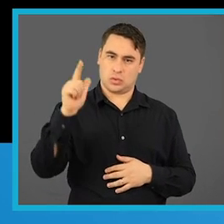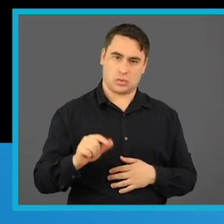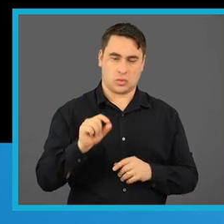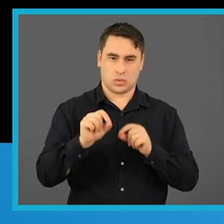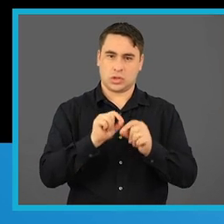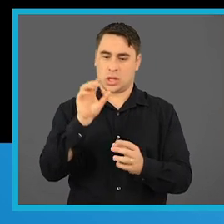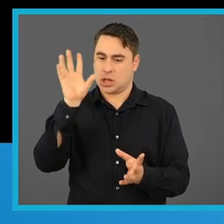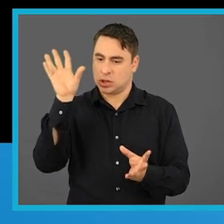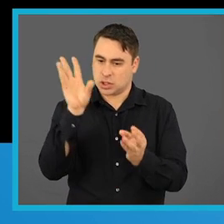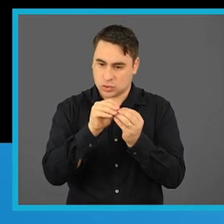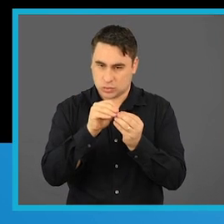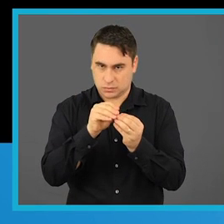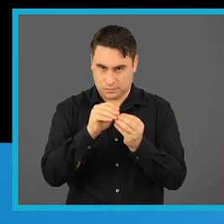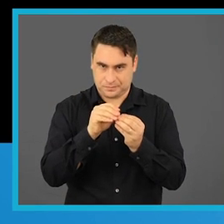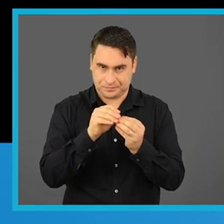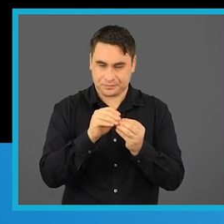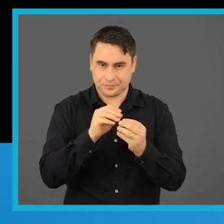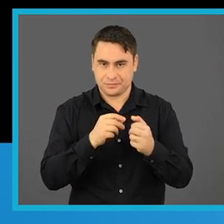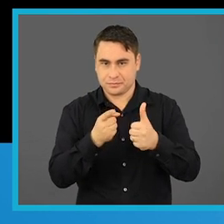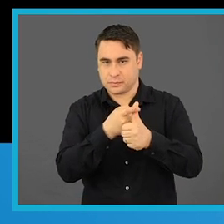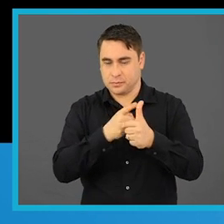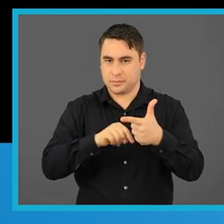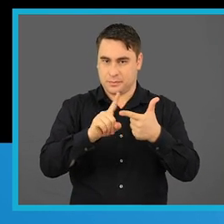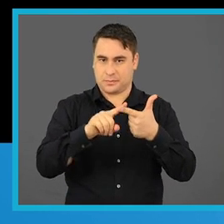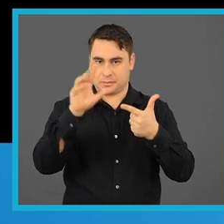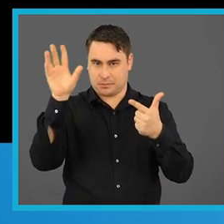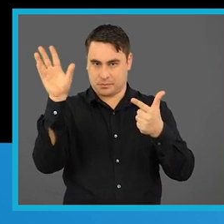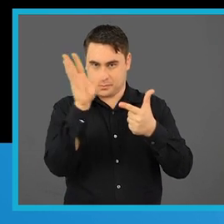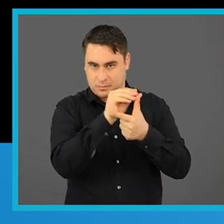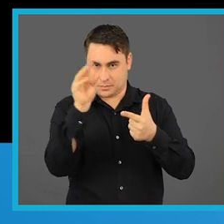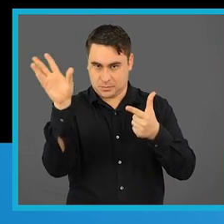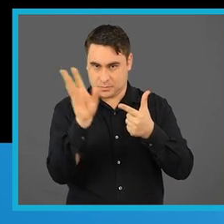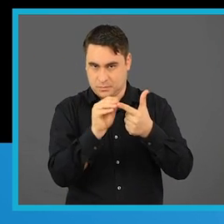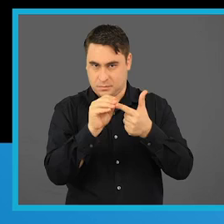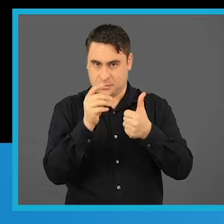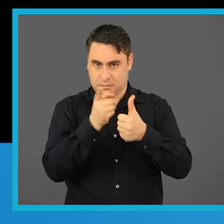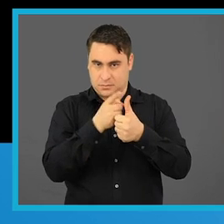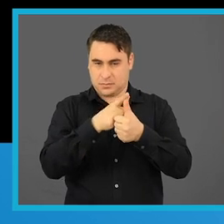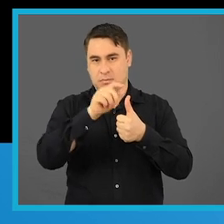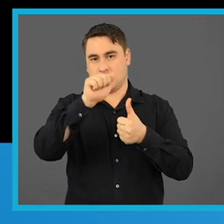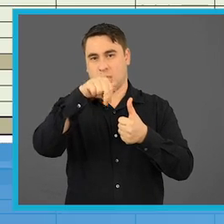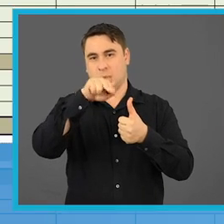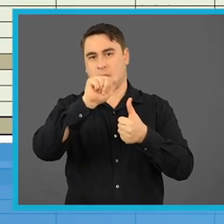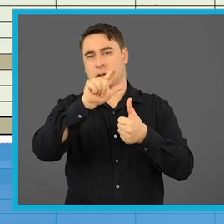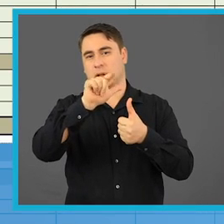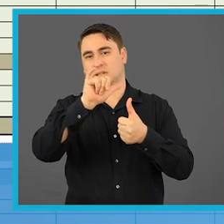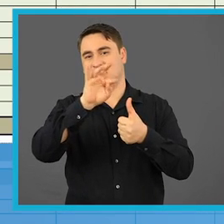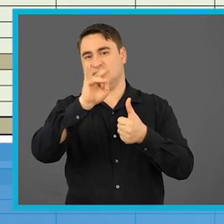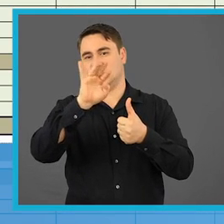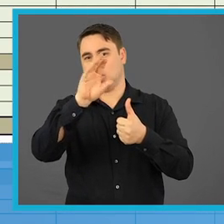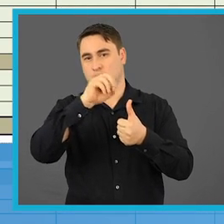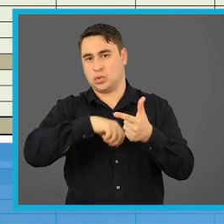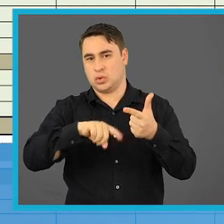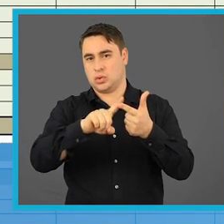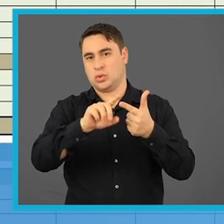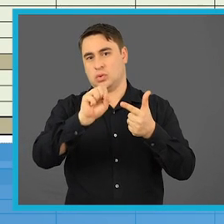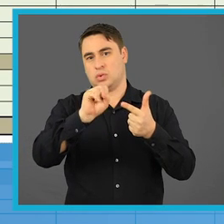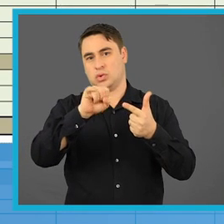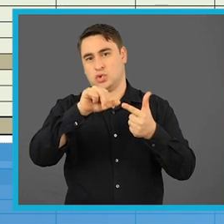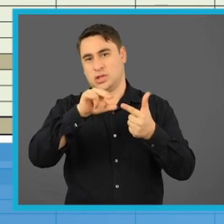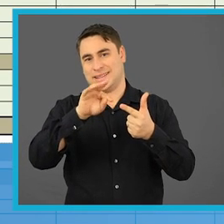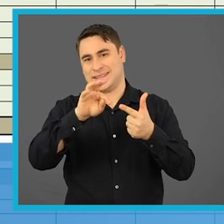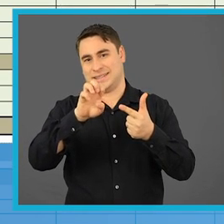importante, que são os resumos. Eu tenho dois tipos de resumo, o resumo analítico, né, e o